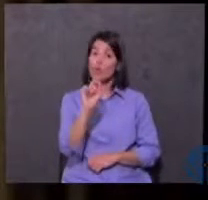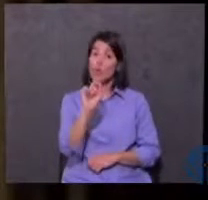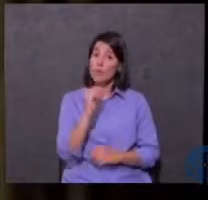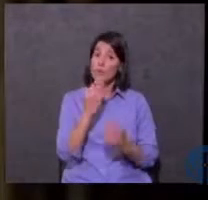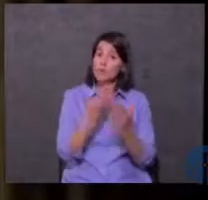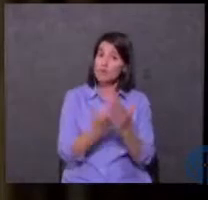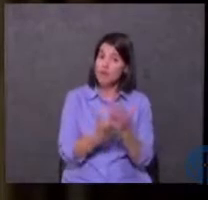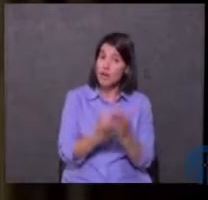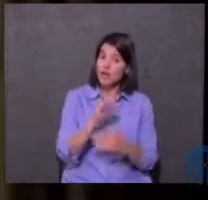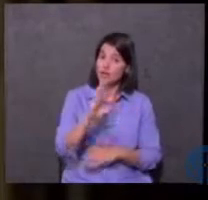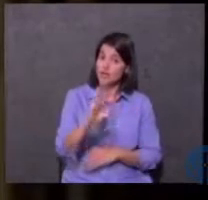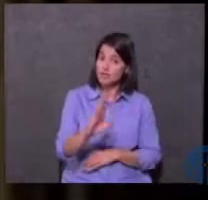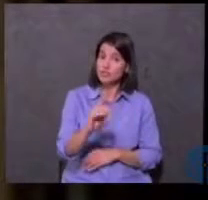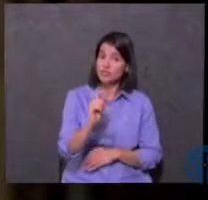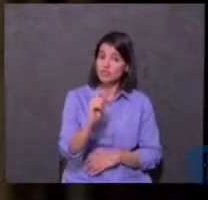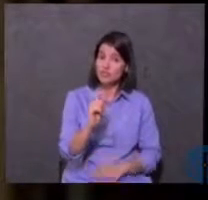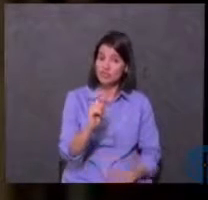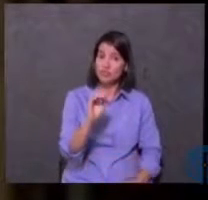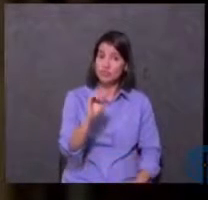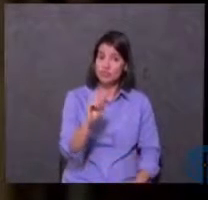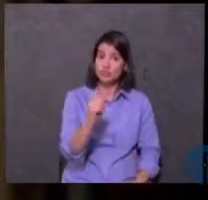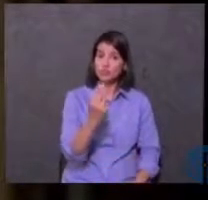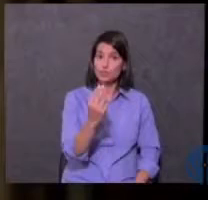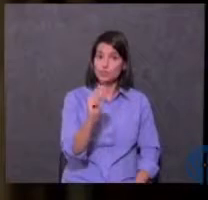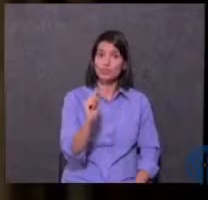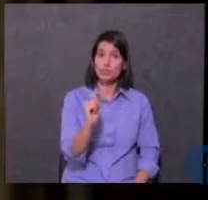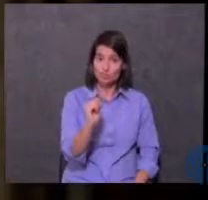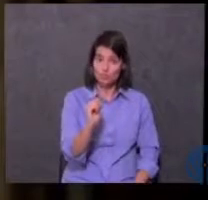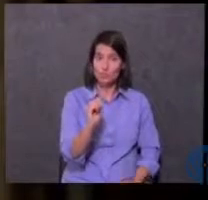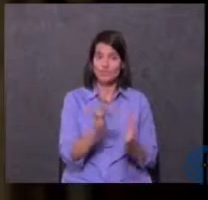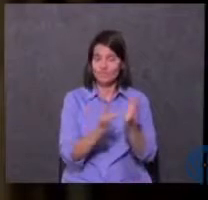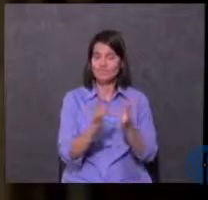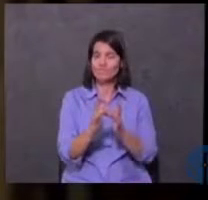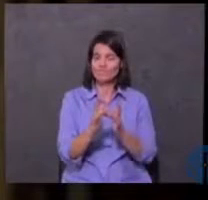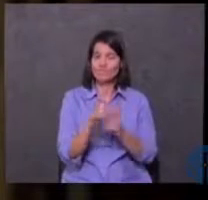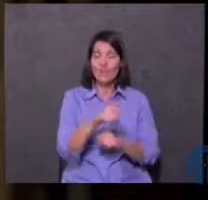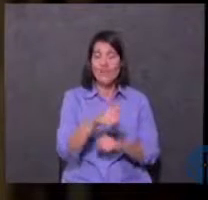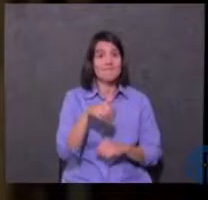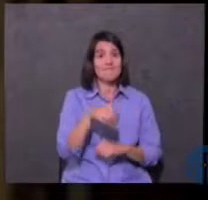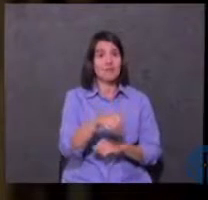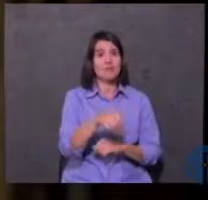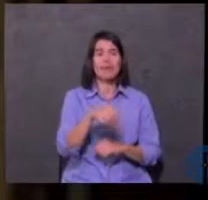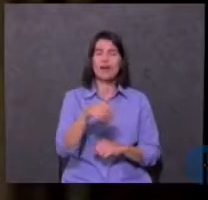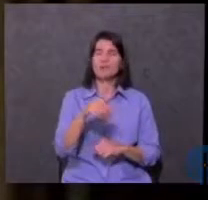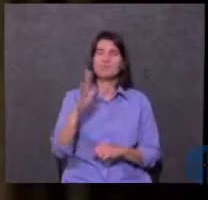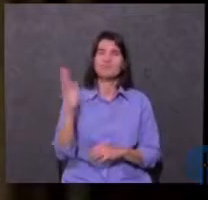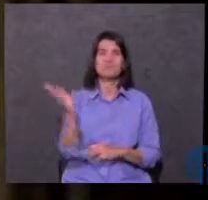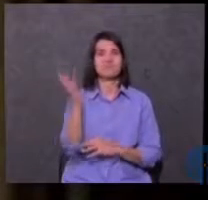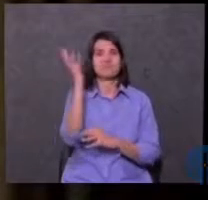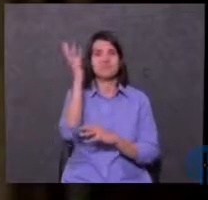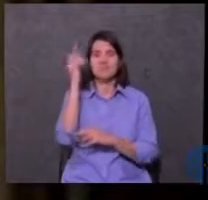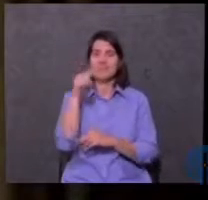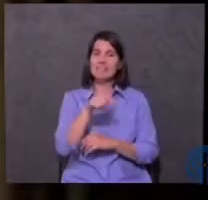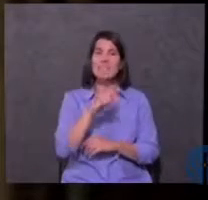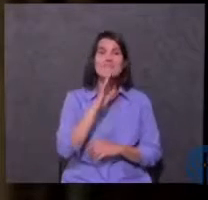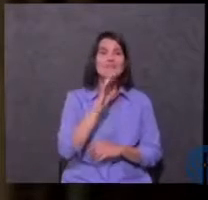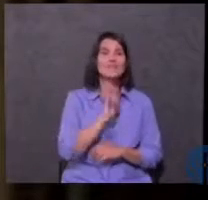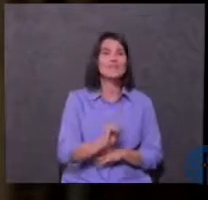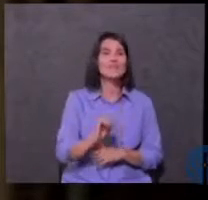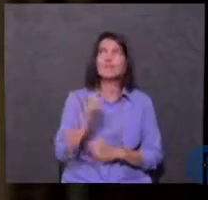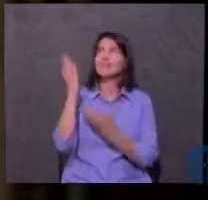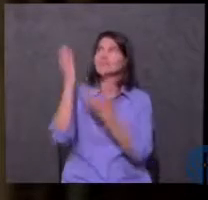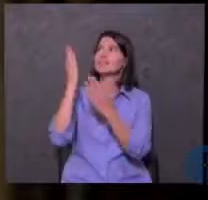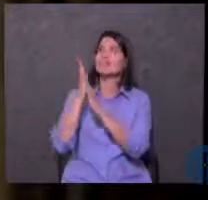Jesus. Será grande e vai chamar-se Filho do Altíssimo. Maria disse